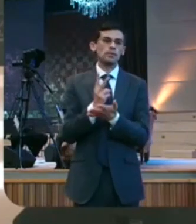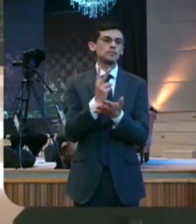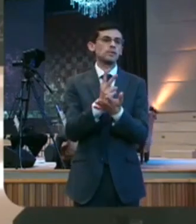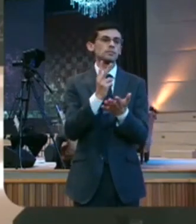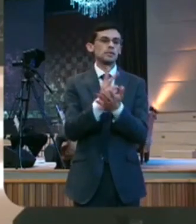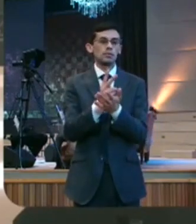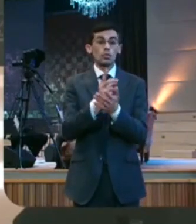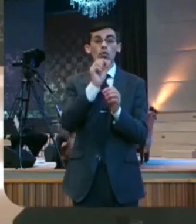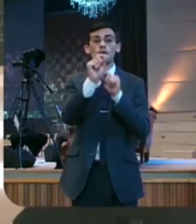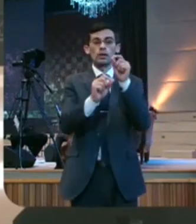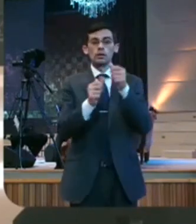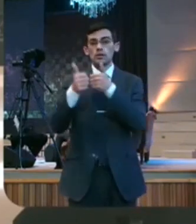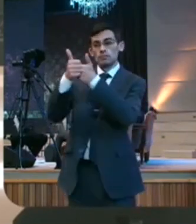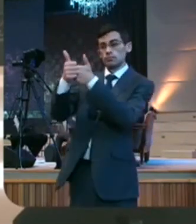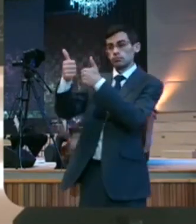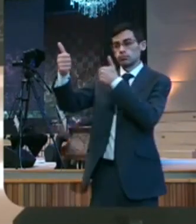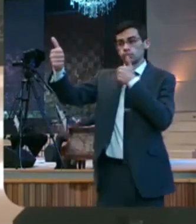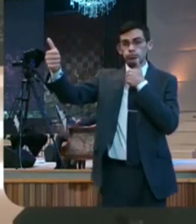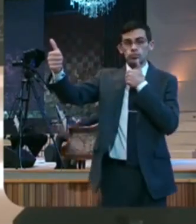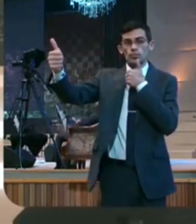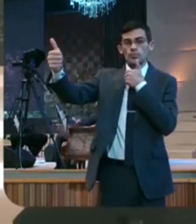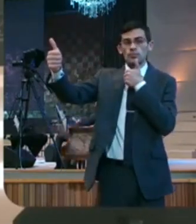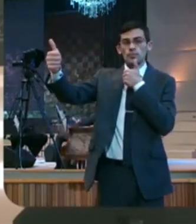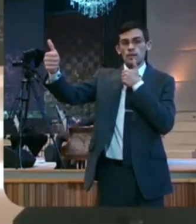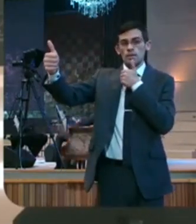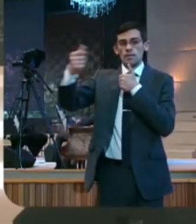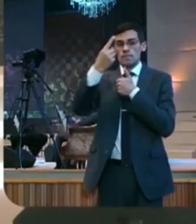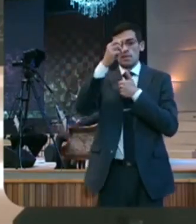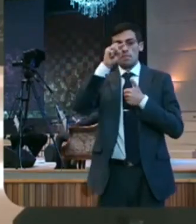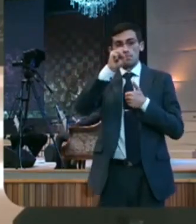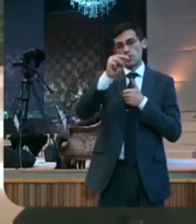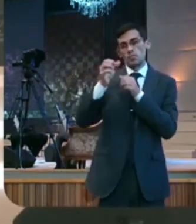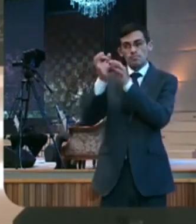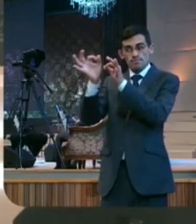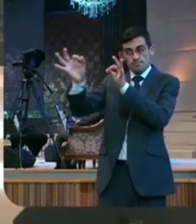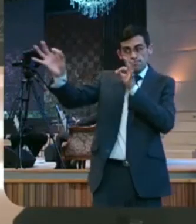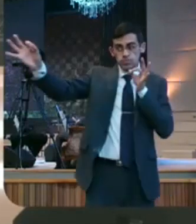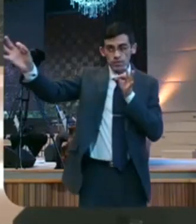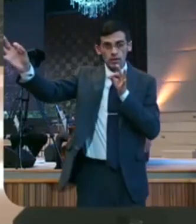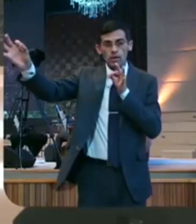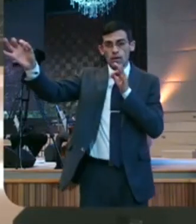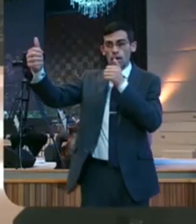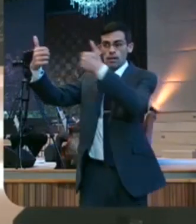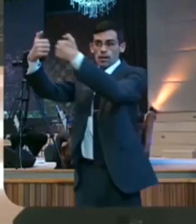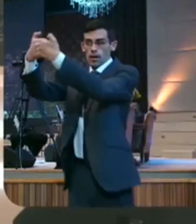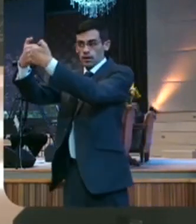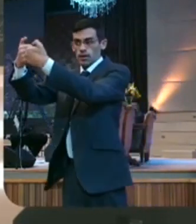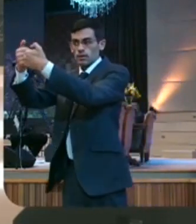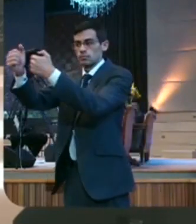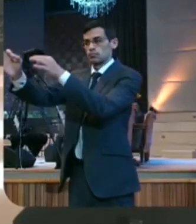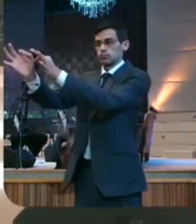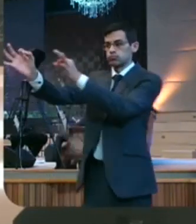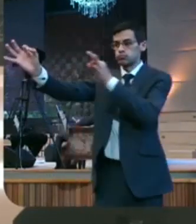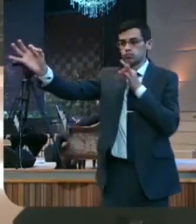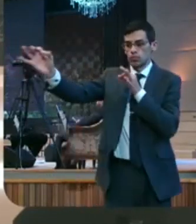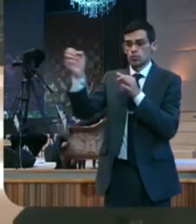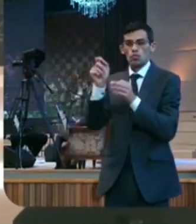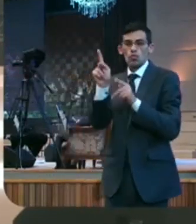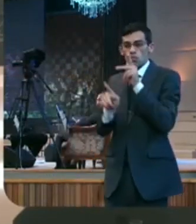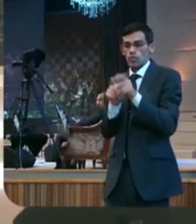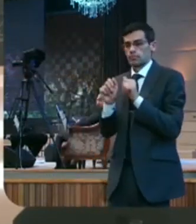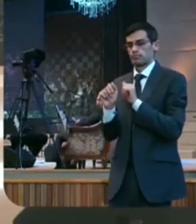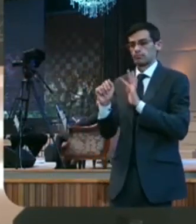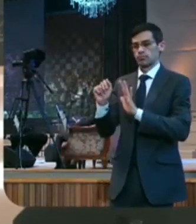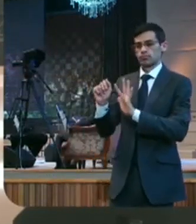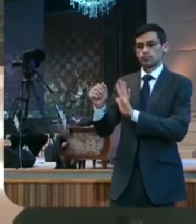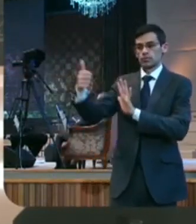uma distância de cerca de 1 quilômetro na frente, não é? A arca estava à frente